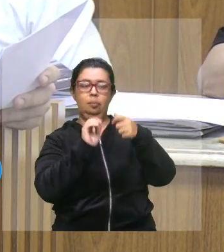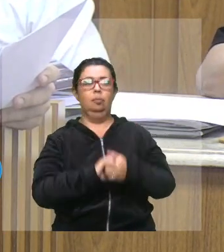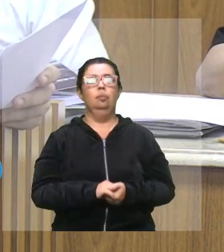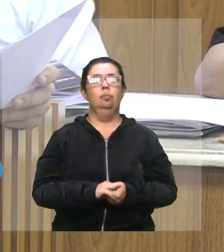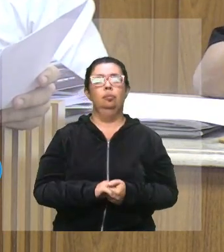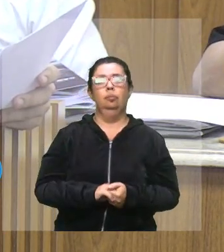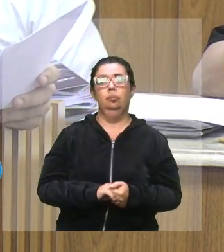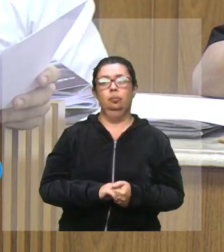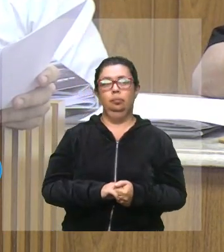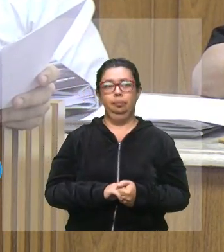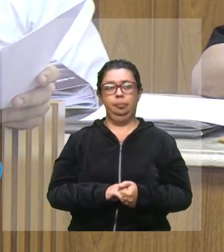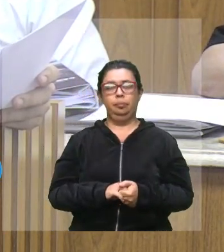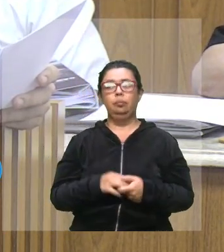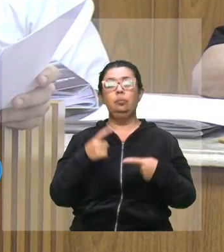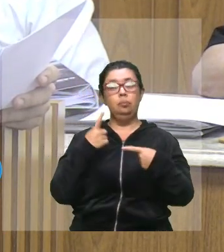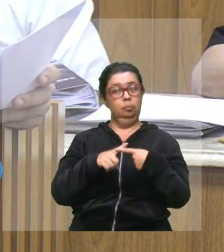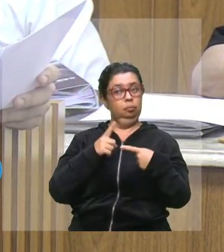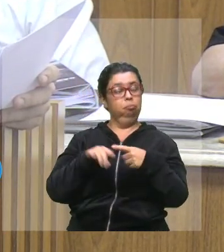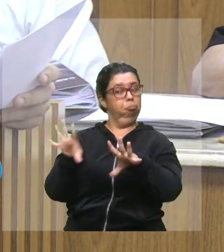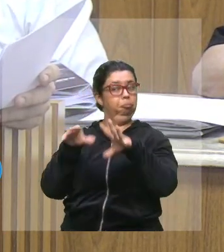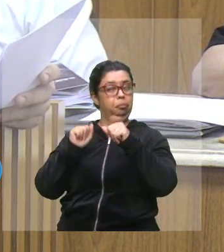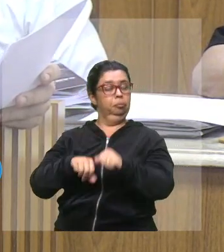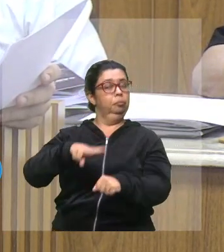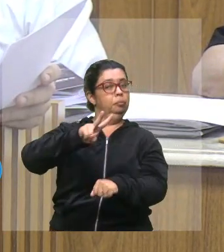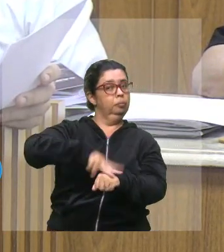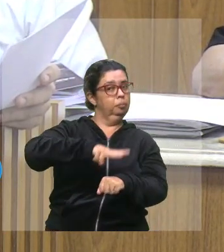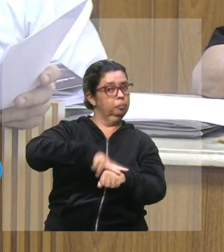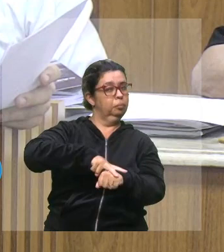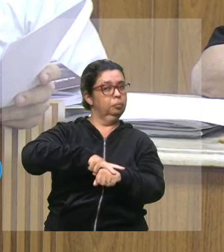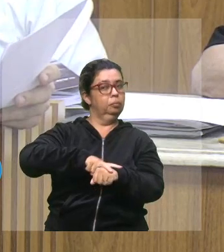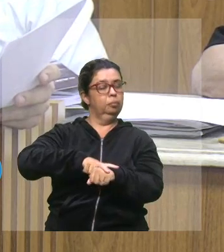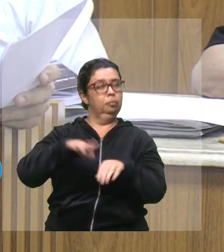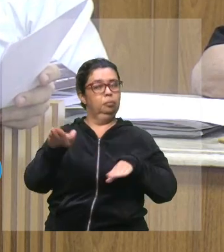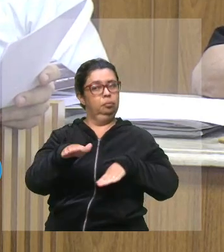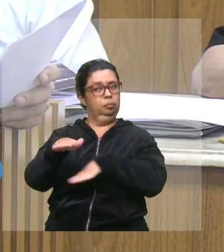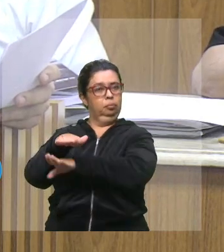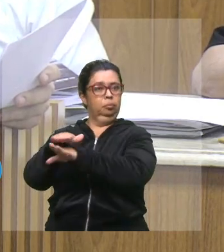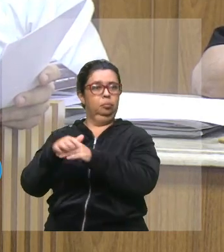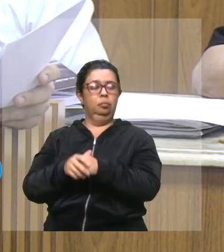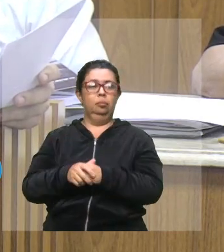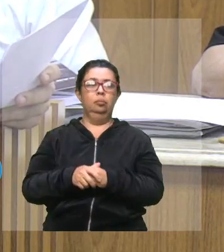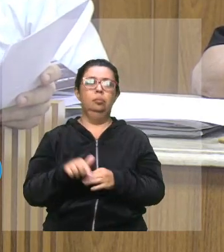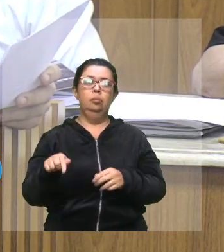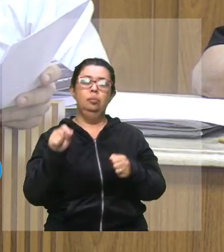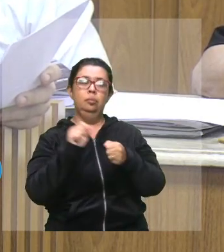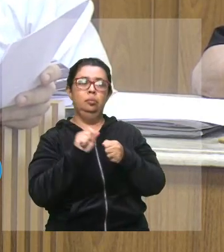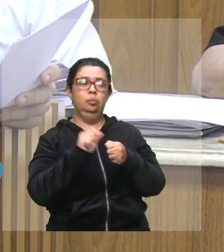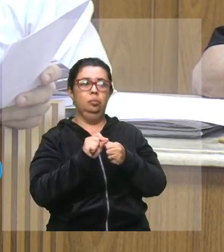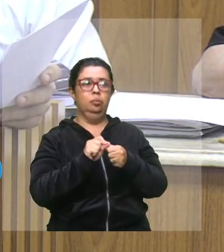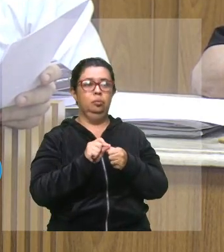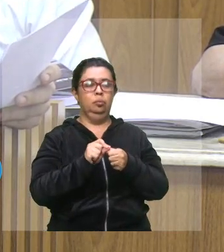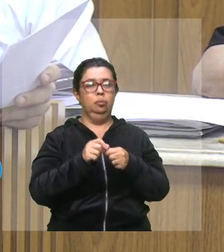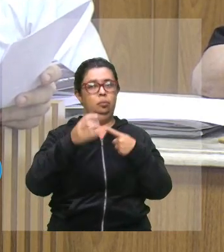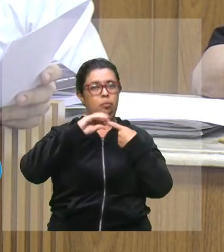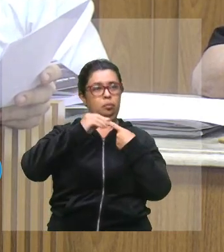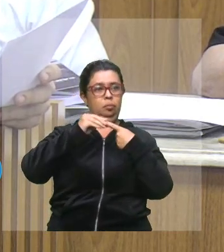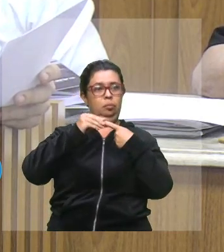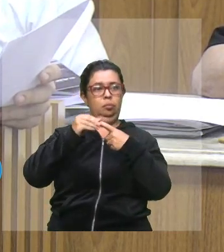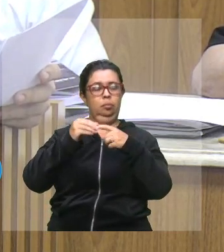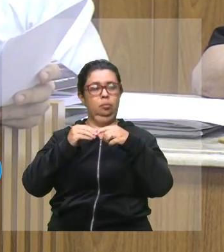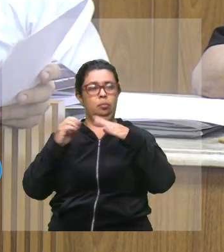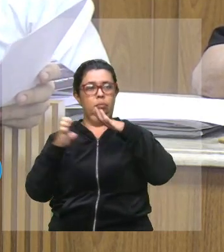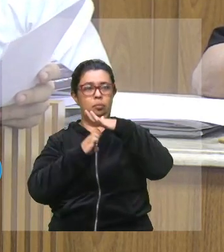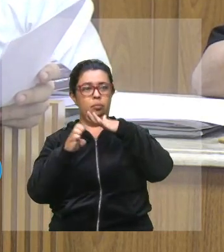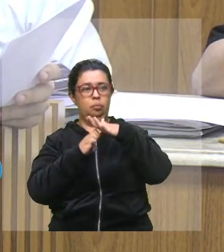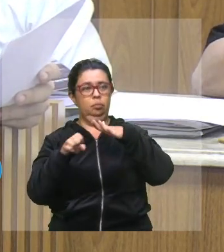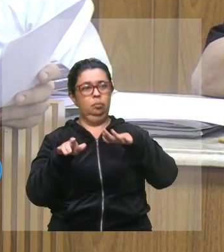se retirou as vagas de farmácia, eles responderam que a demanda foi encaminhada ao diretor do departamento para análise de